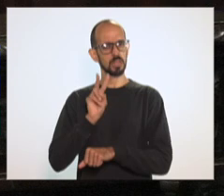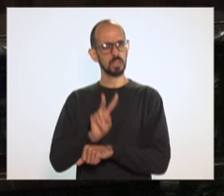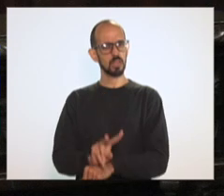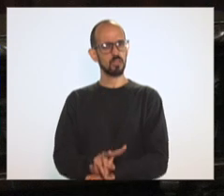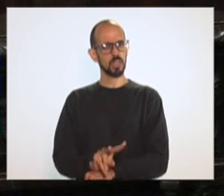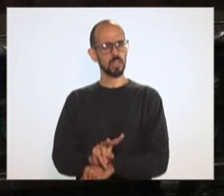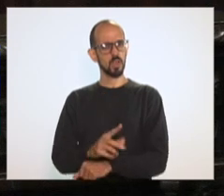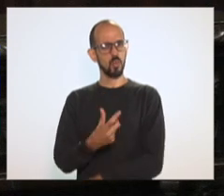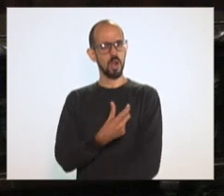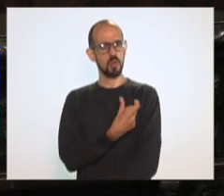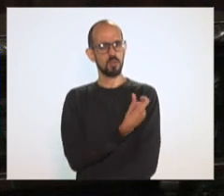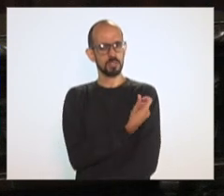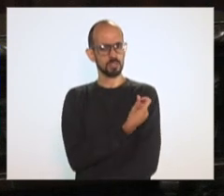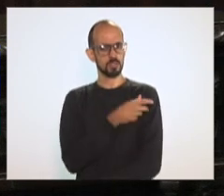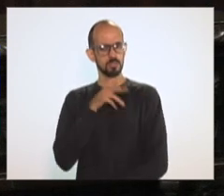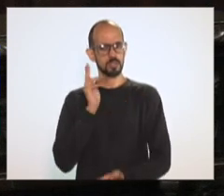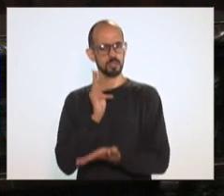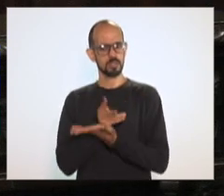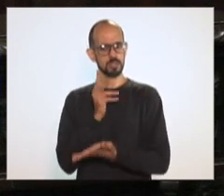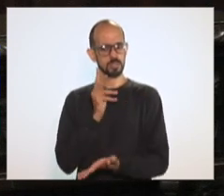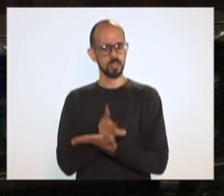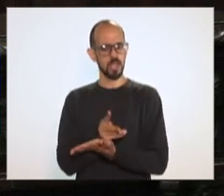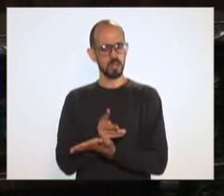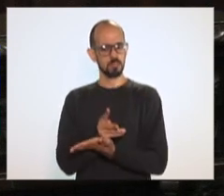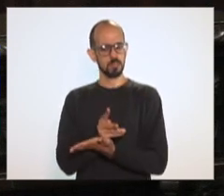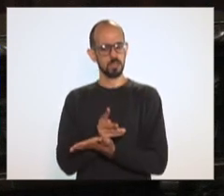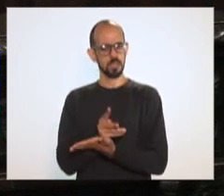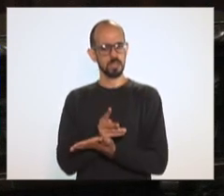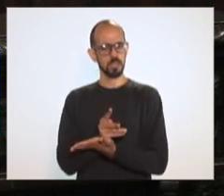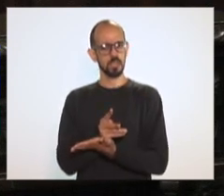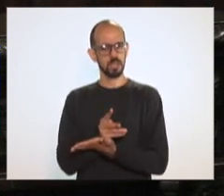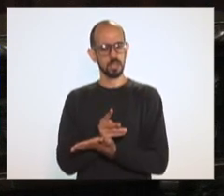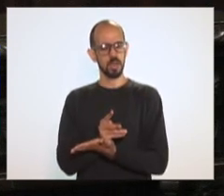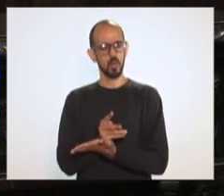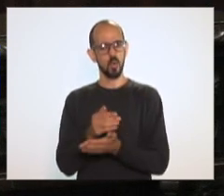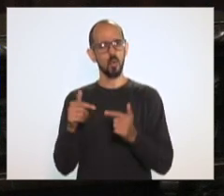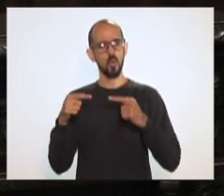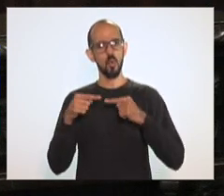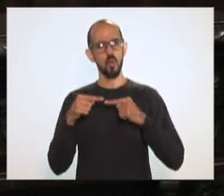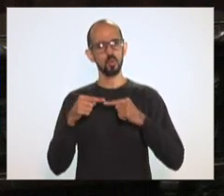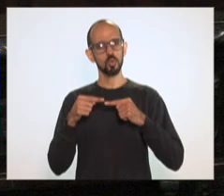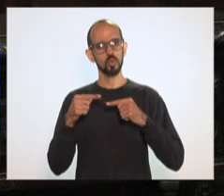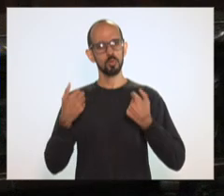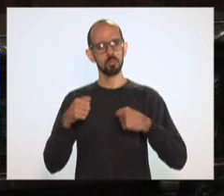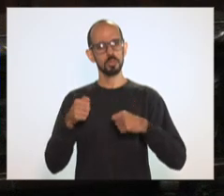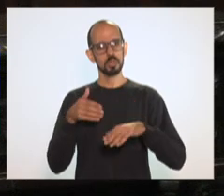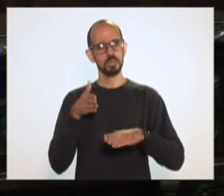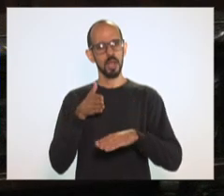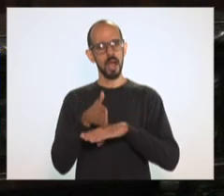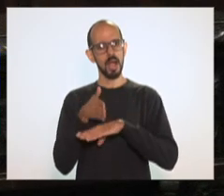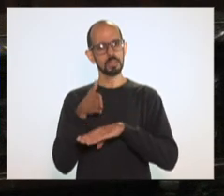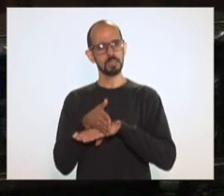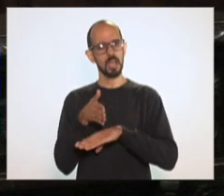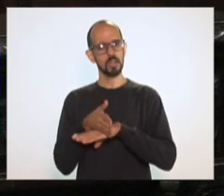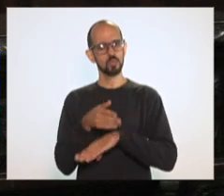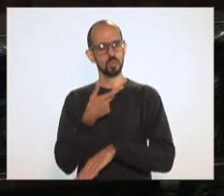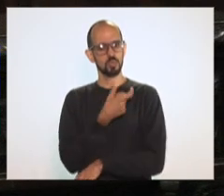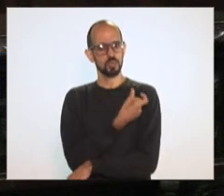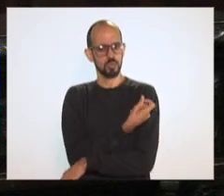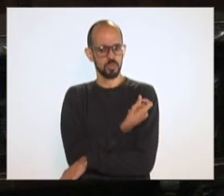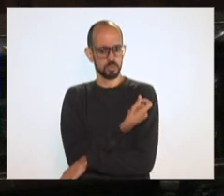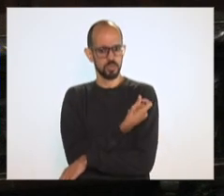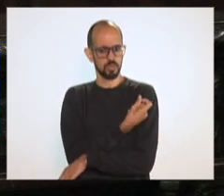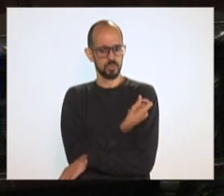sempre posturou a possibilidade da população, da população acesso a esse bem que é